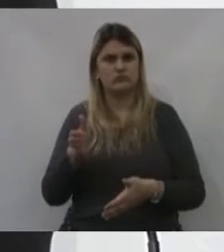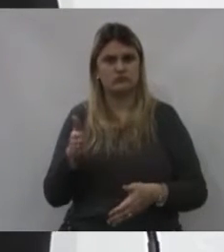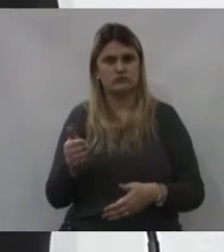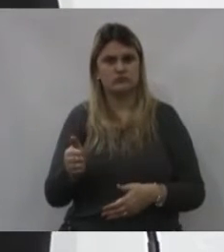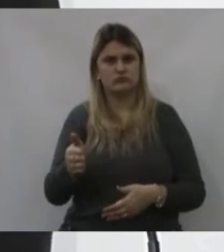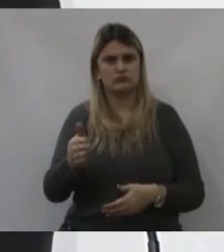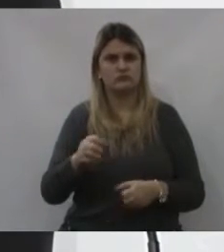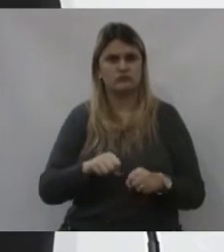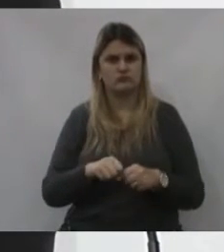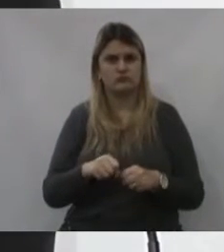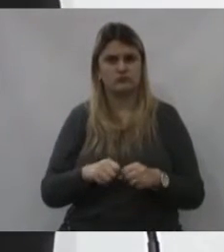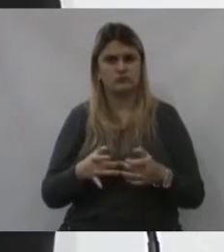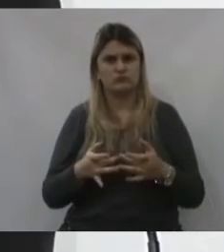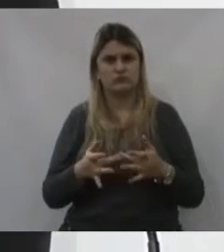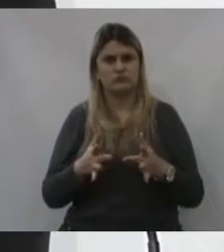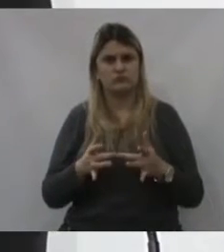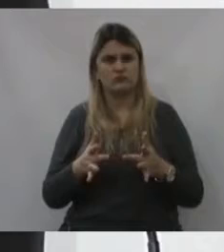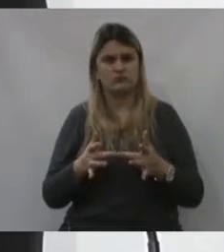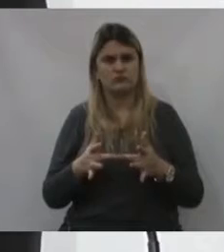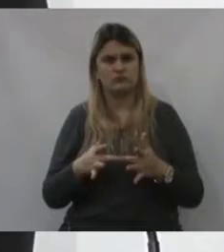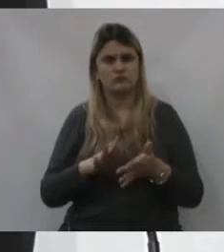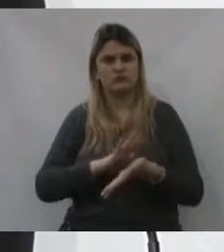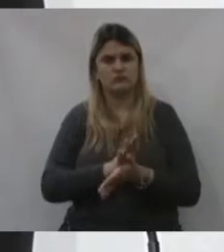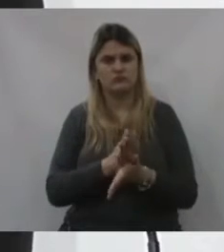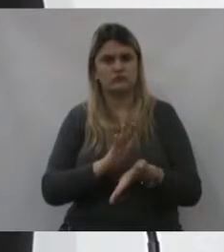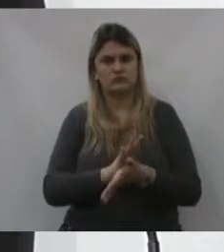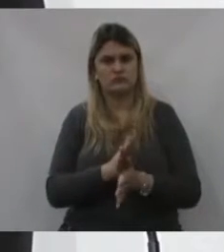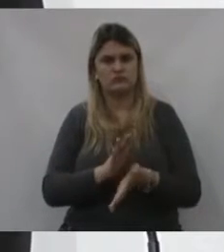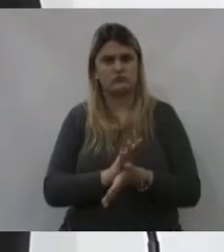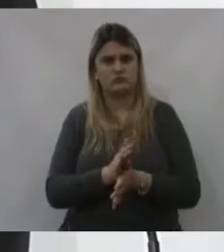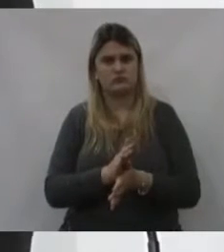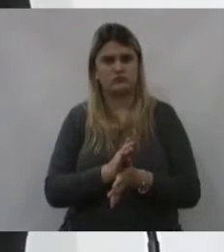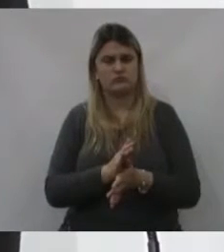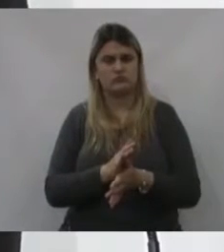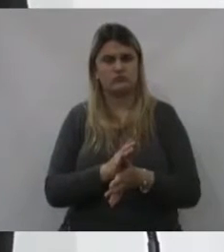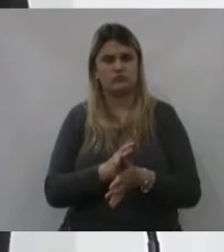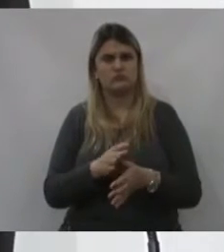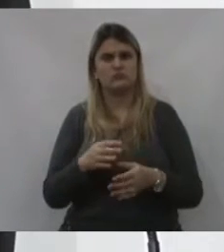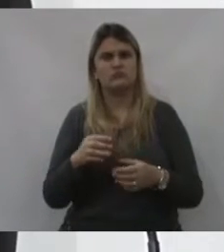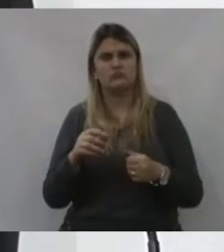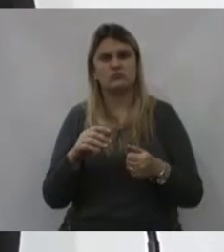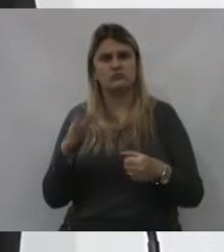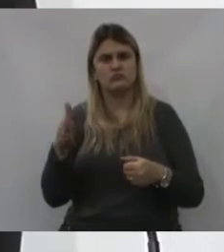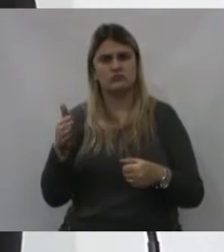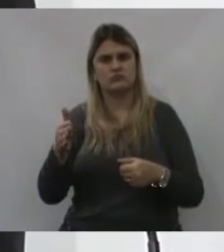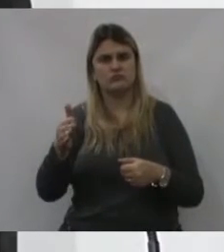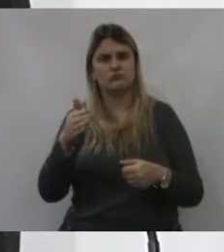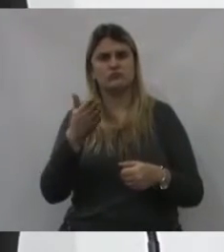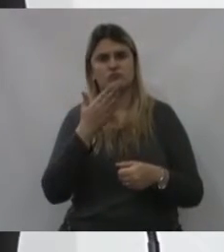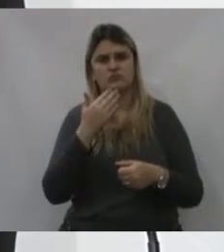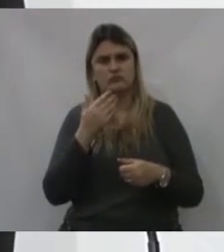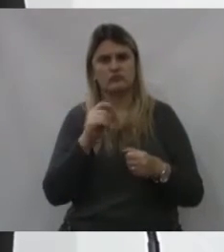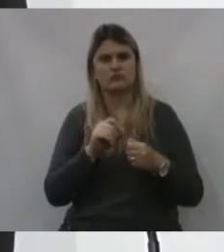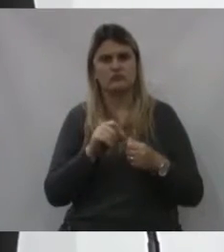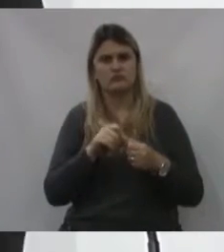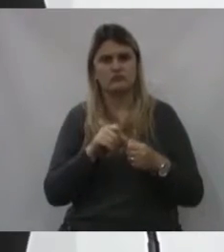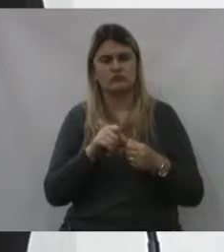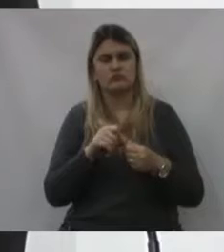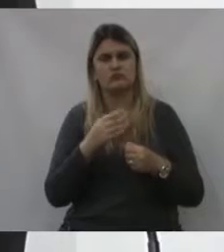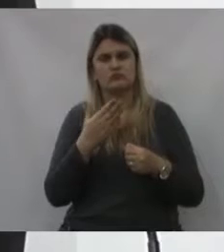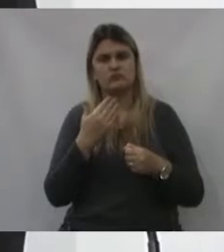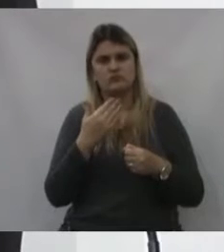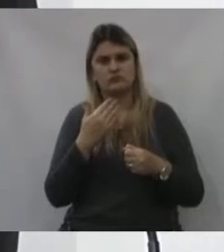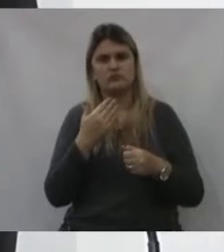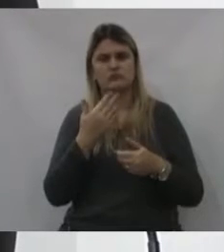com um pouco se tiver um pouco de espinho não tem problema, que é muito rico em cálcio e fósforo, que é exatamente o que a criança precisa.